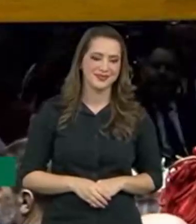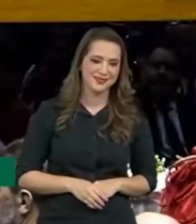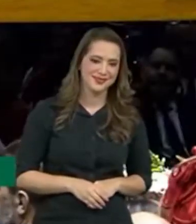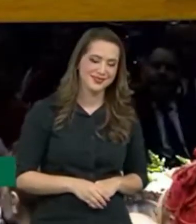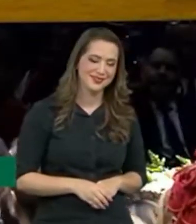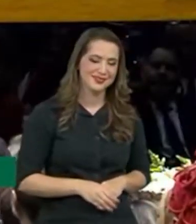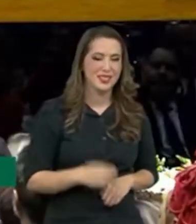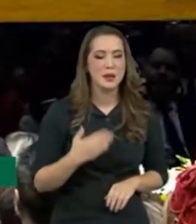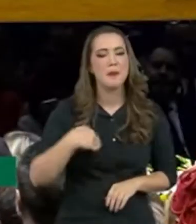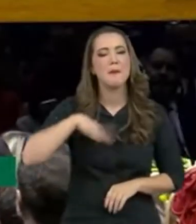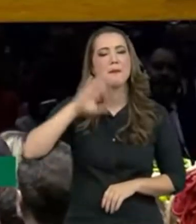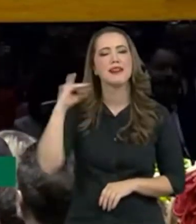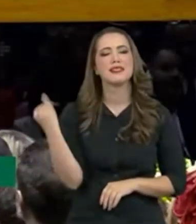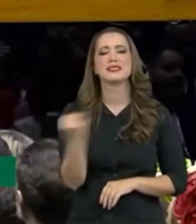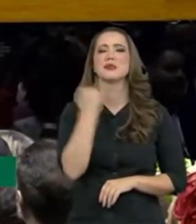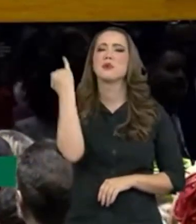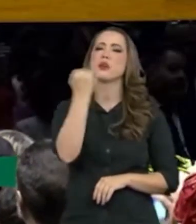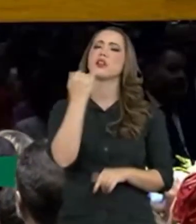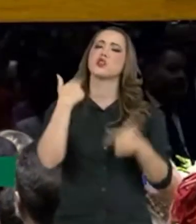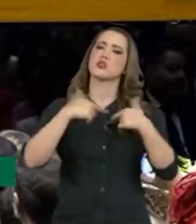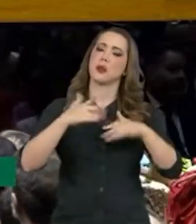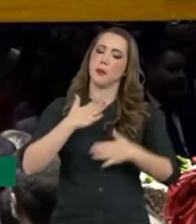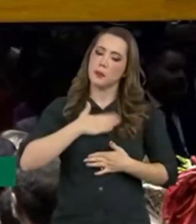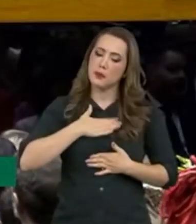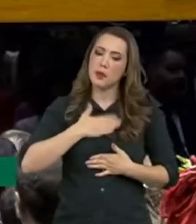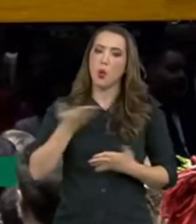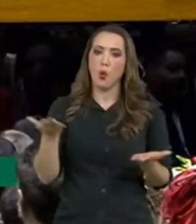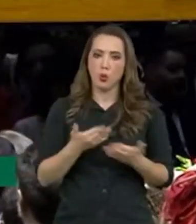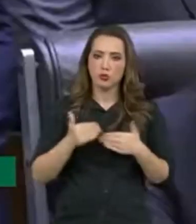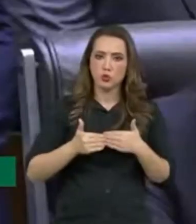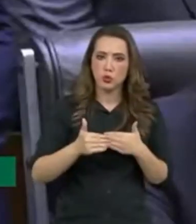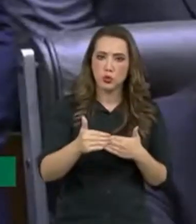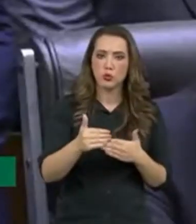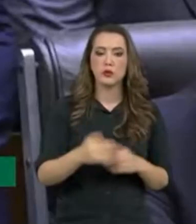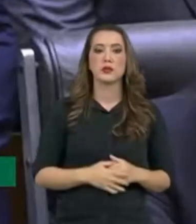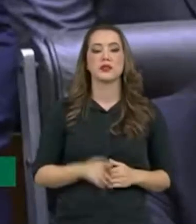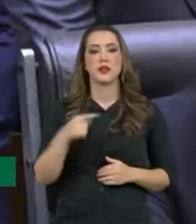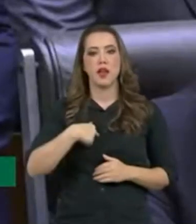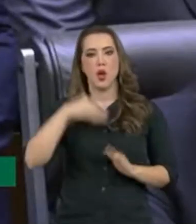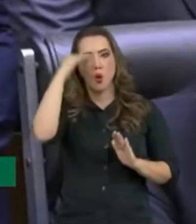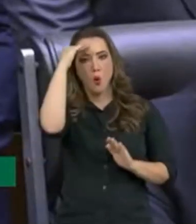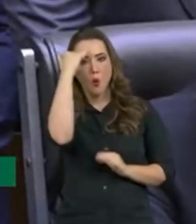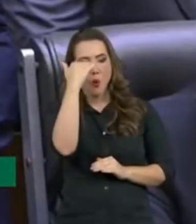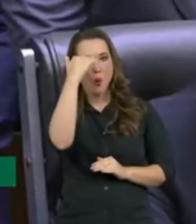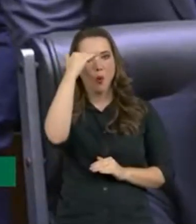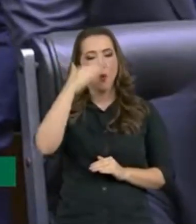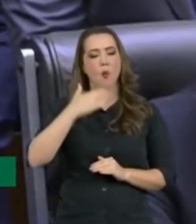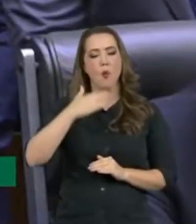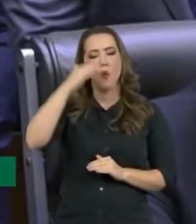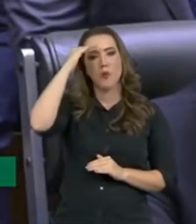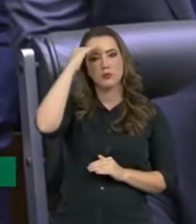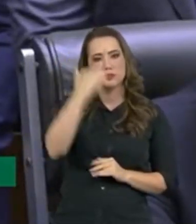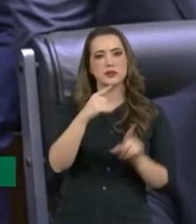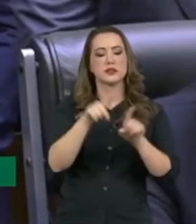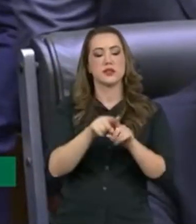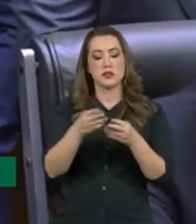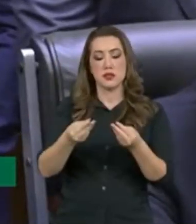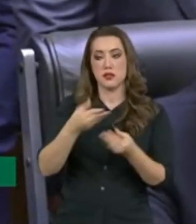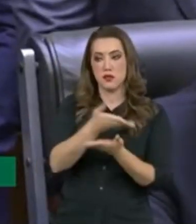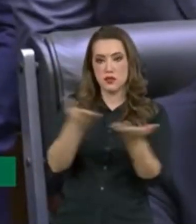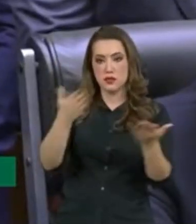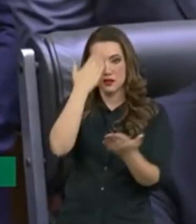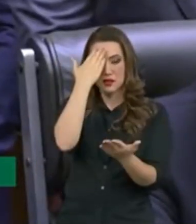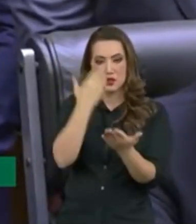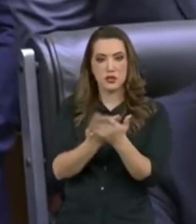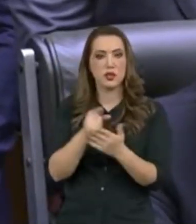Minha mais importante missão, a partir de hoje, será honrar a confiança recebida e corresponder